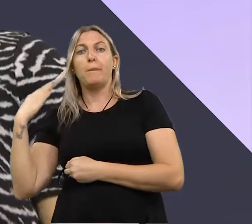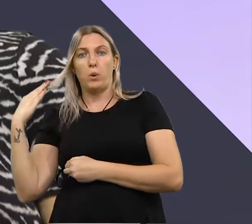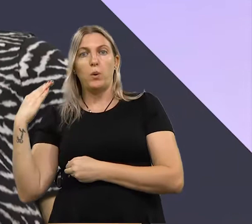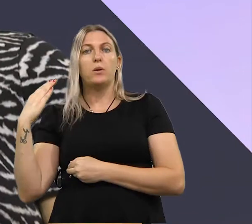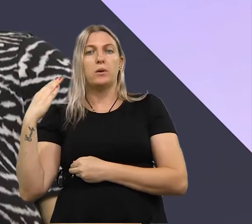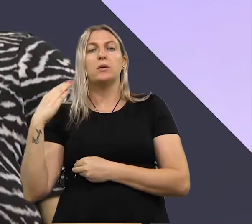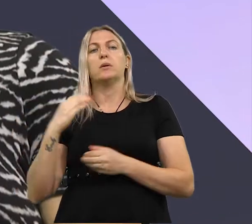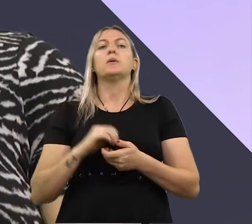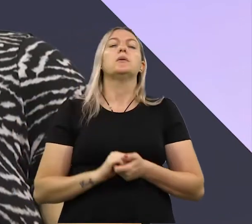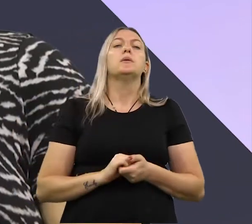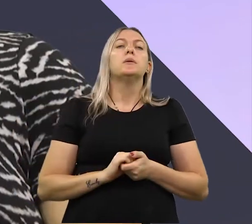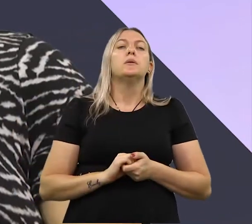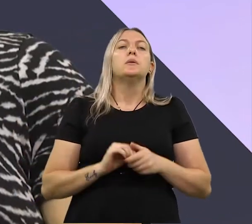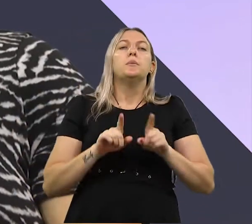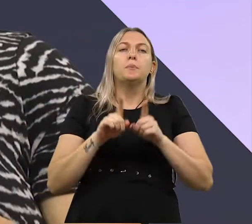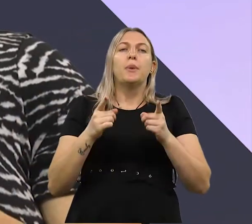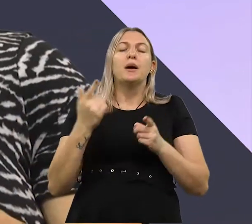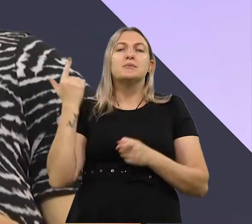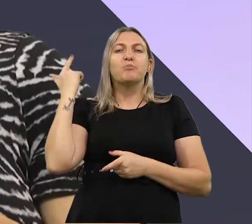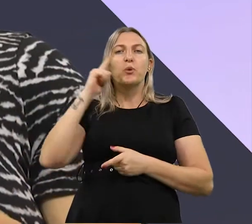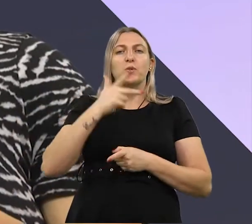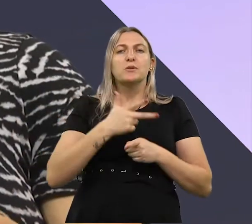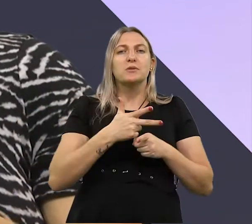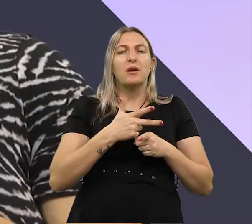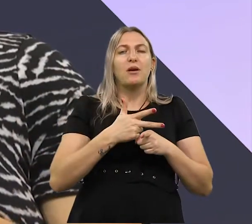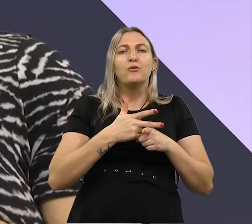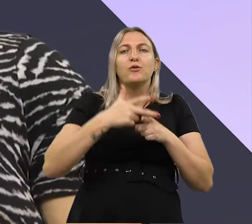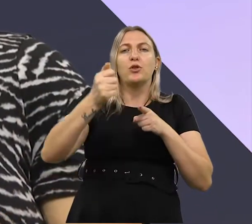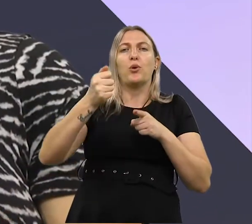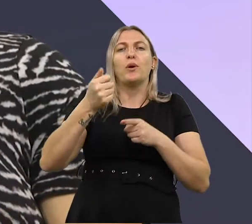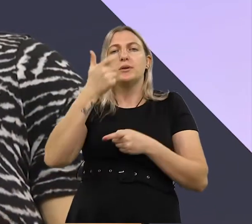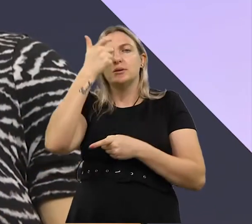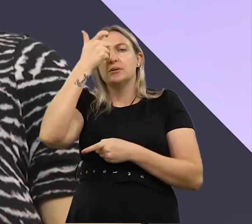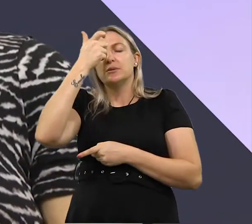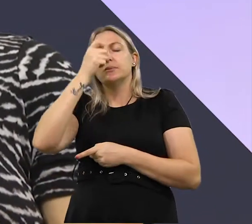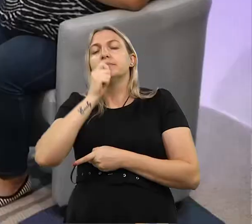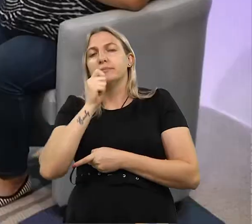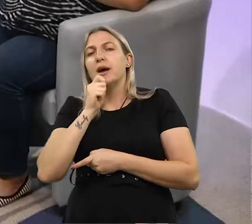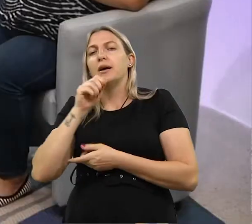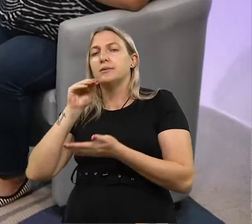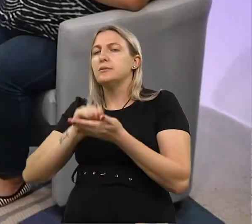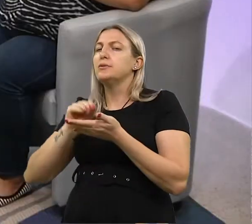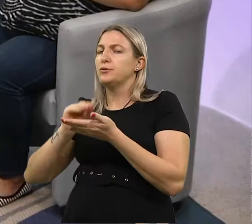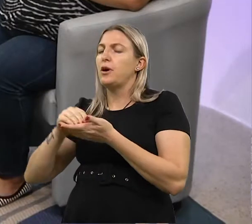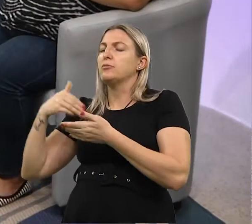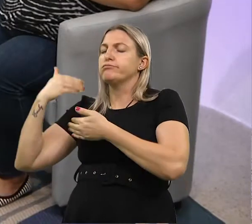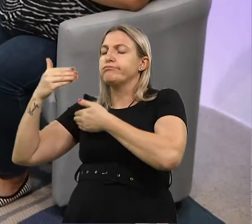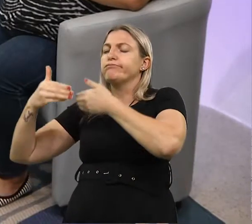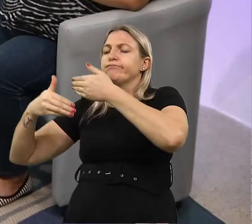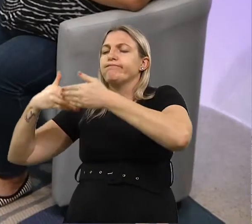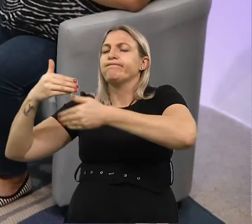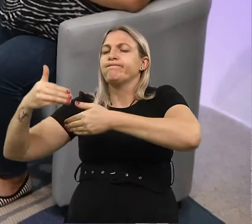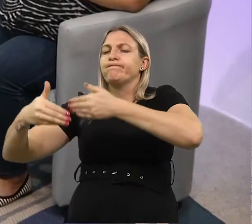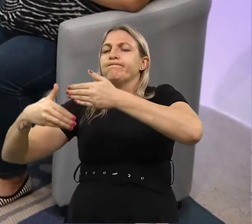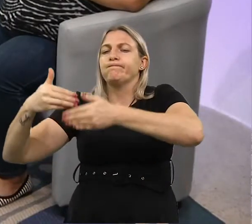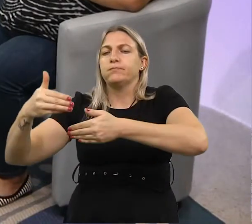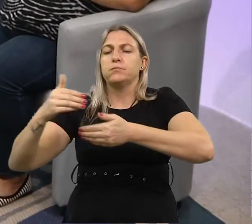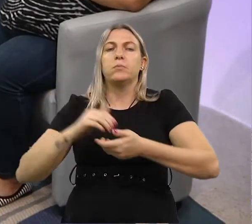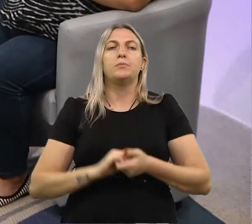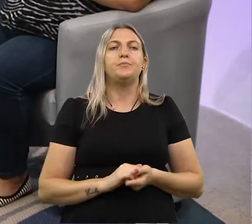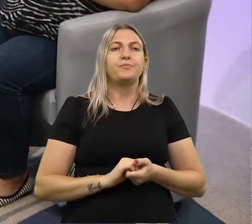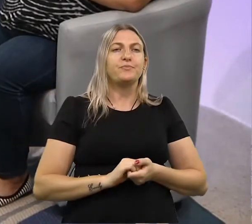morte. Mas para conquistar aquilo que a gente acredita é um caminho longo. Tem muito trabalho pela frente. Muito